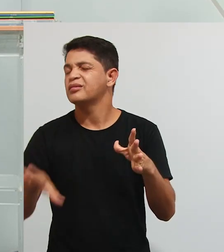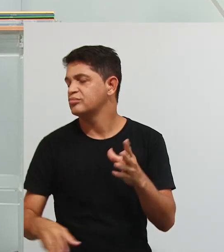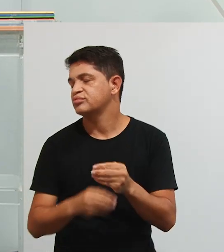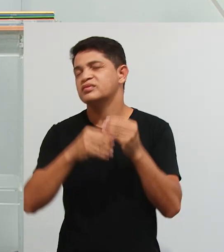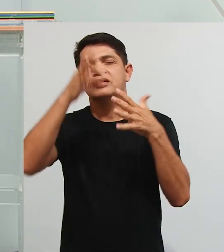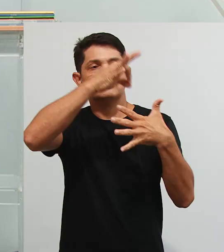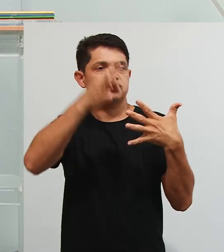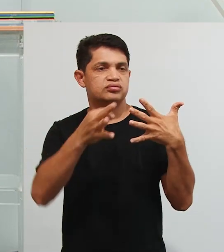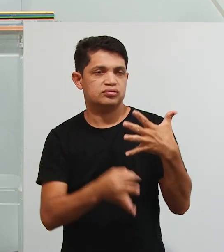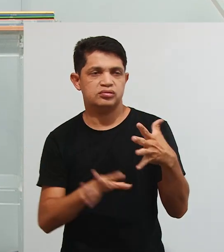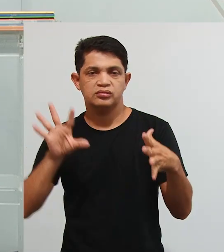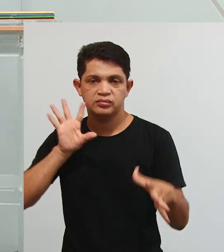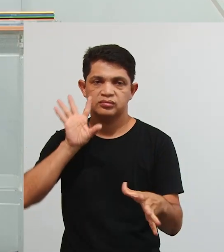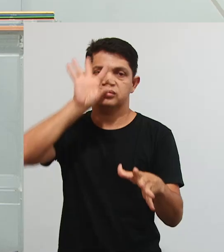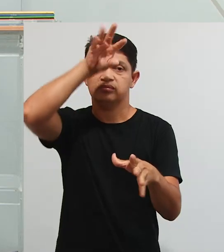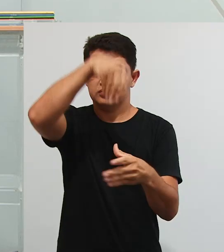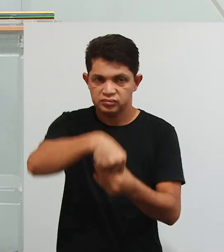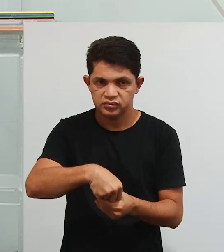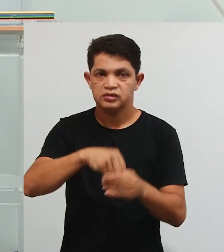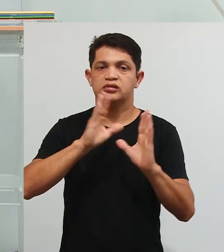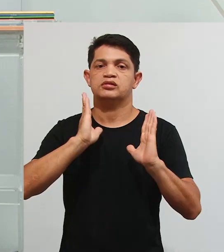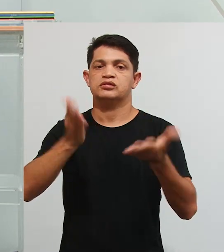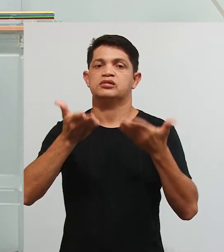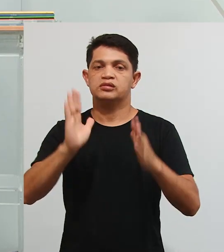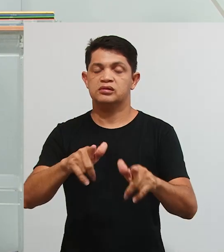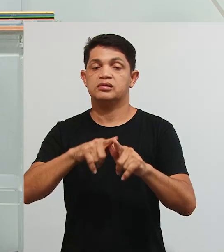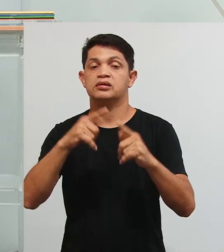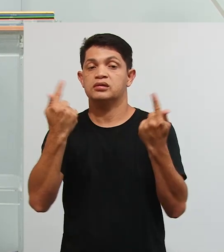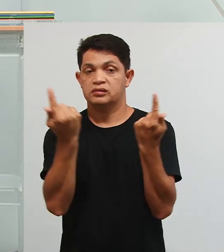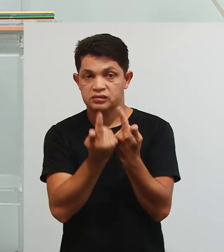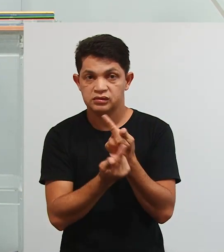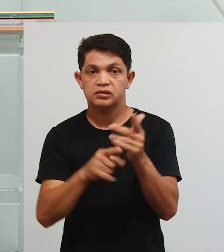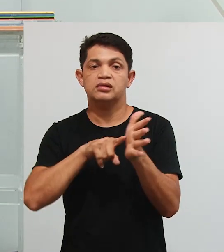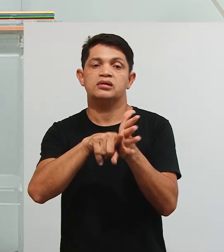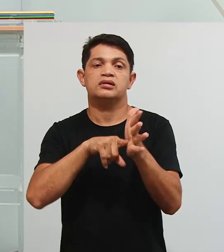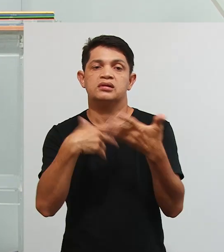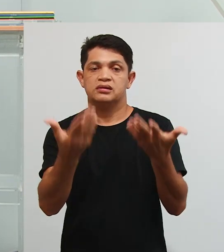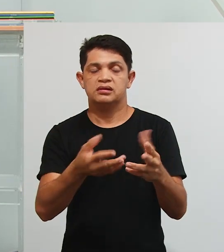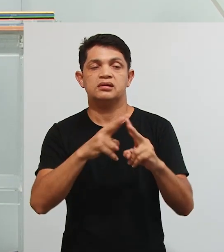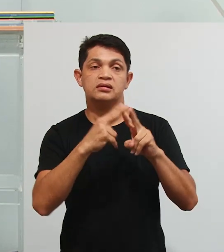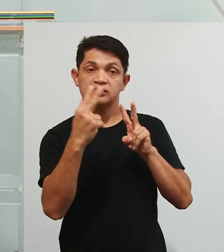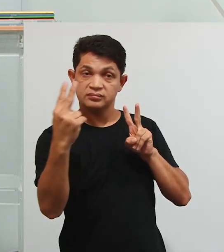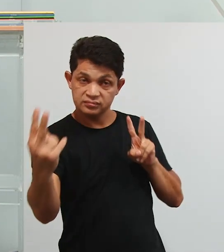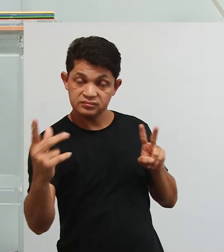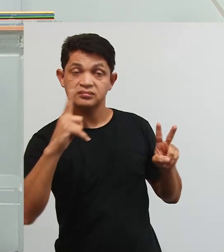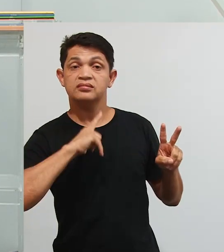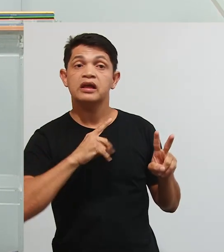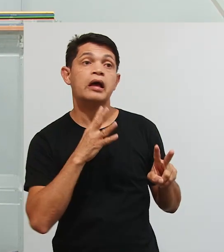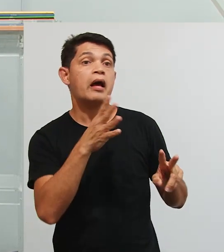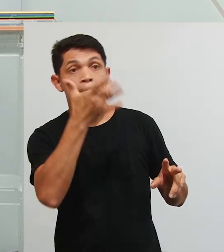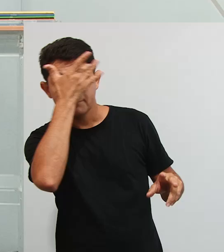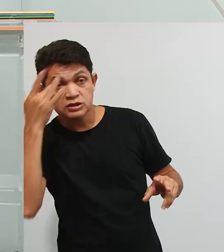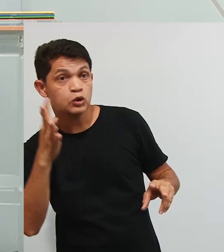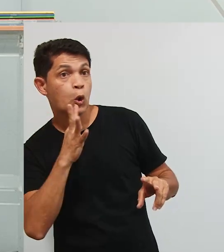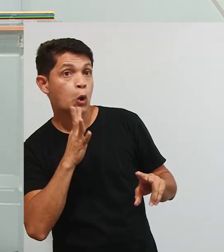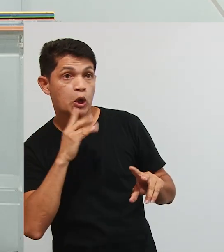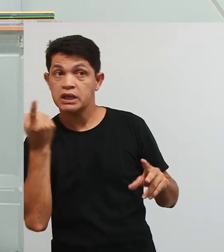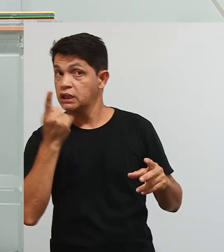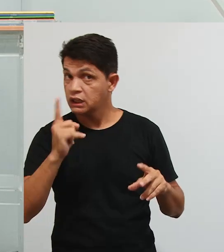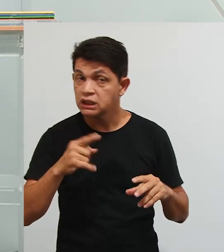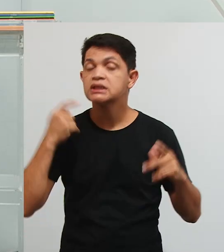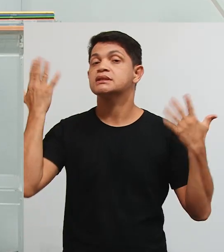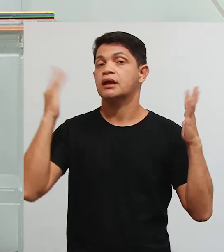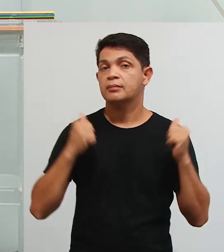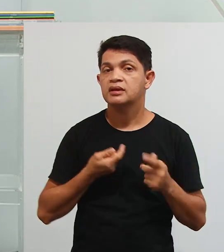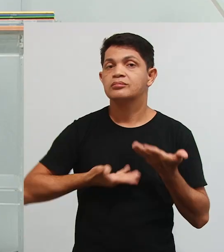pesquisa. Evidentemente que eu recomendo que você faça parte do grupo de pesquisa em educação à distância. Se você não conhece, vai lá, acessa o site que também vai estar tudo